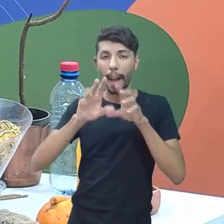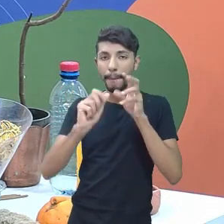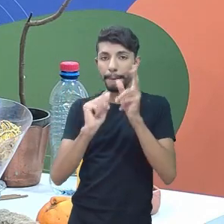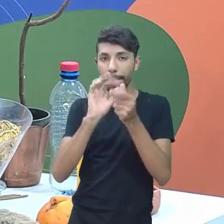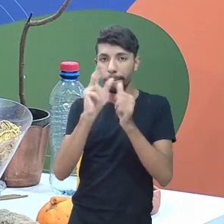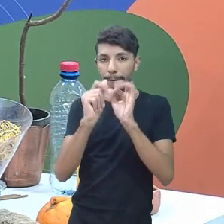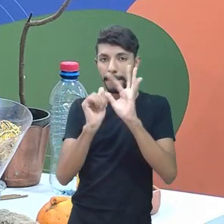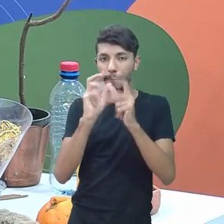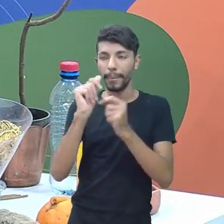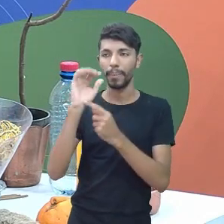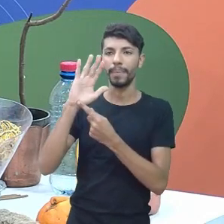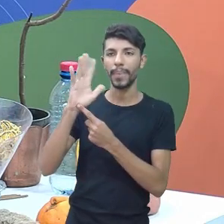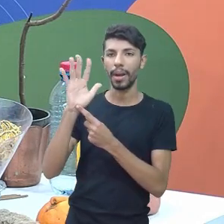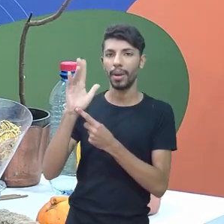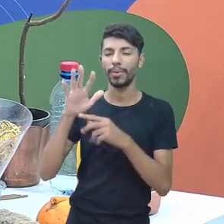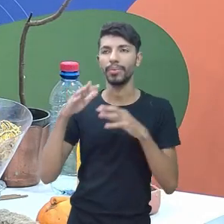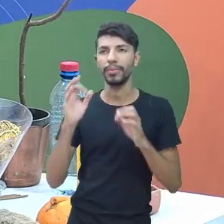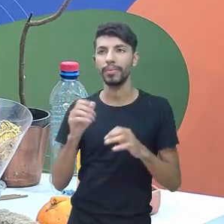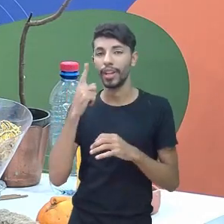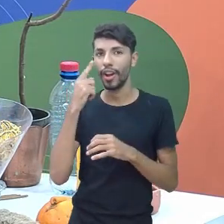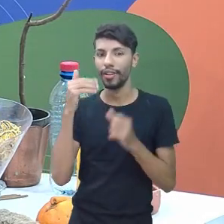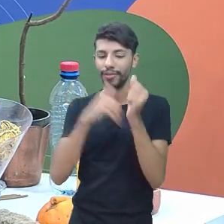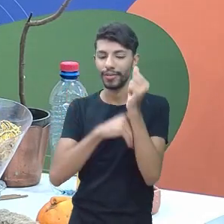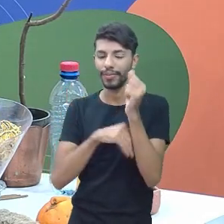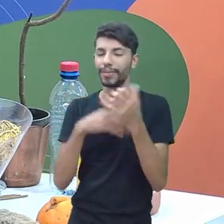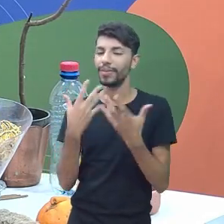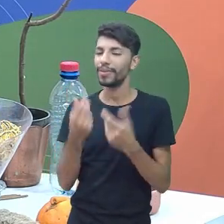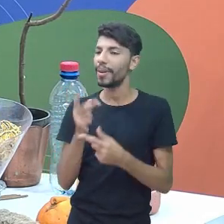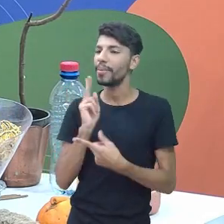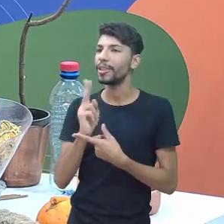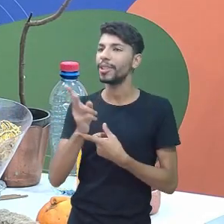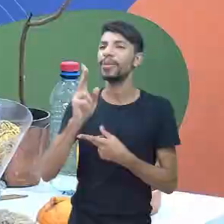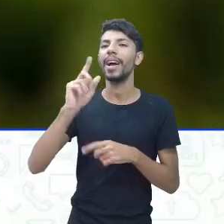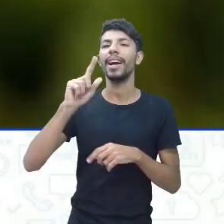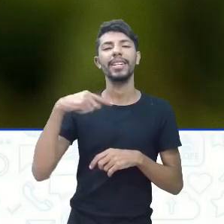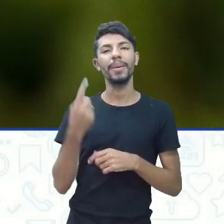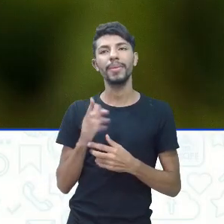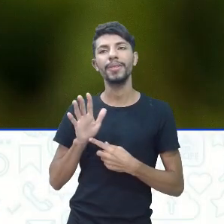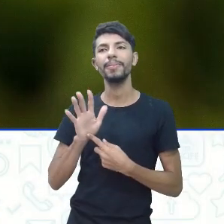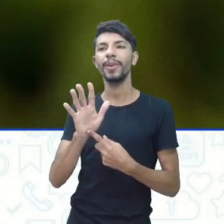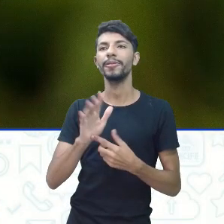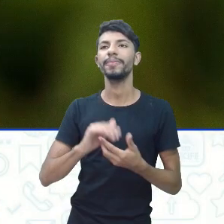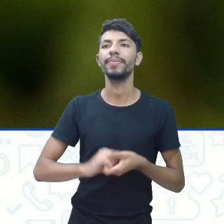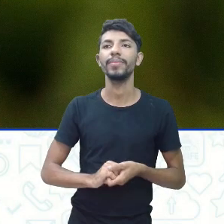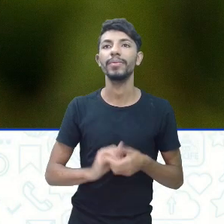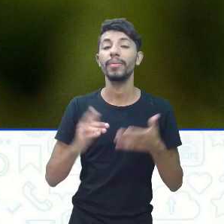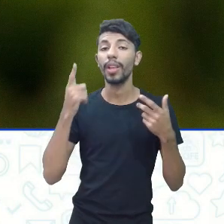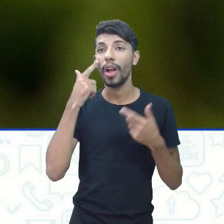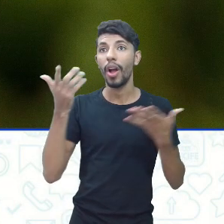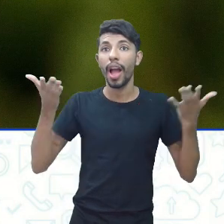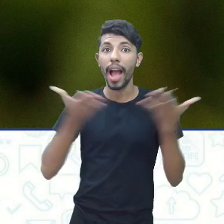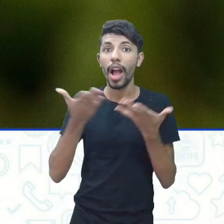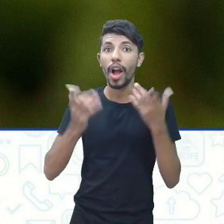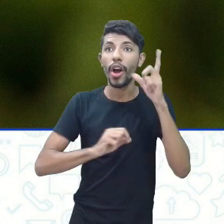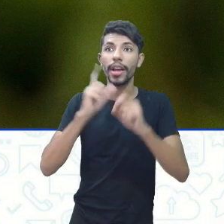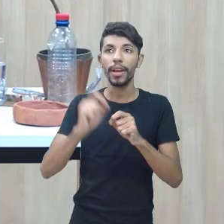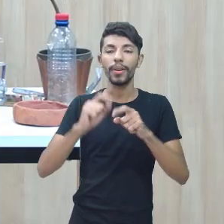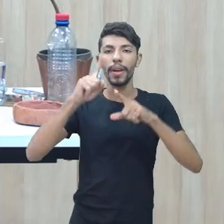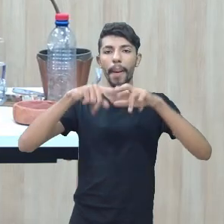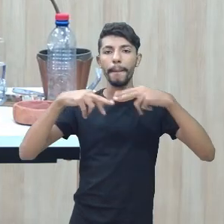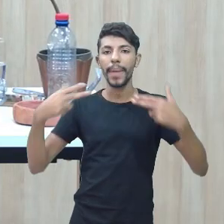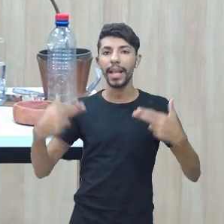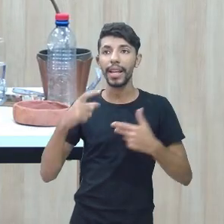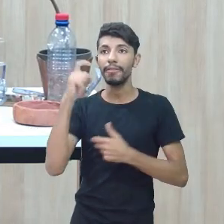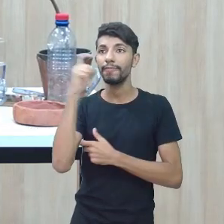vai continuar, porque tem muita coisa para mostrar. Vamos agora para um outro. Vamos agora falar do material sintético, o tema da